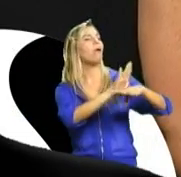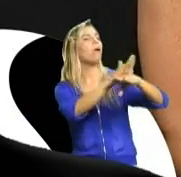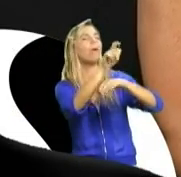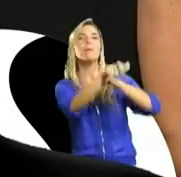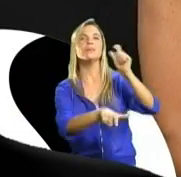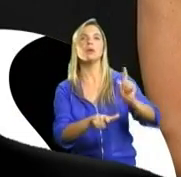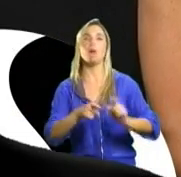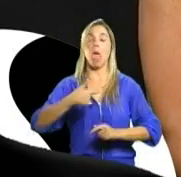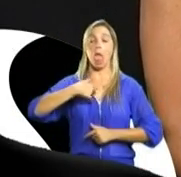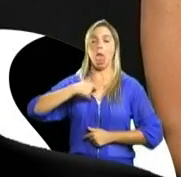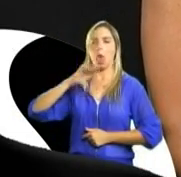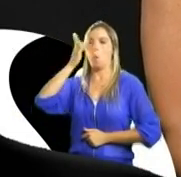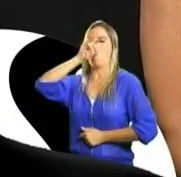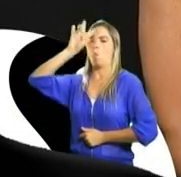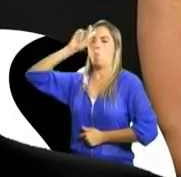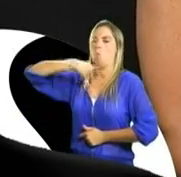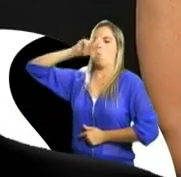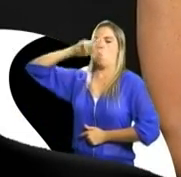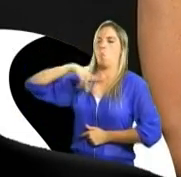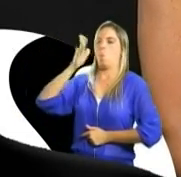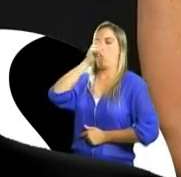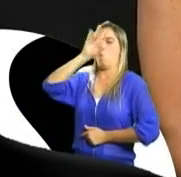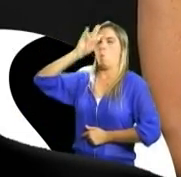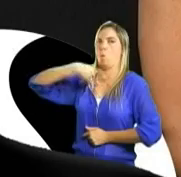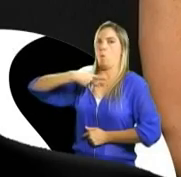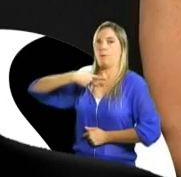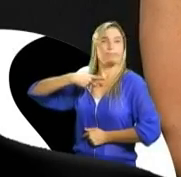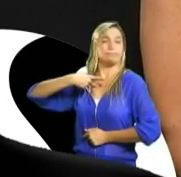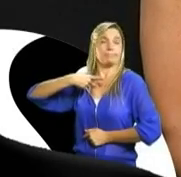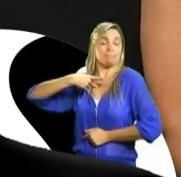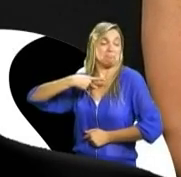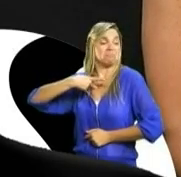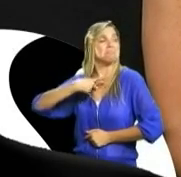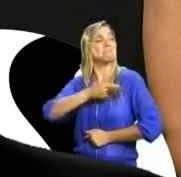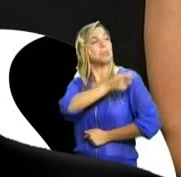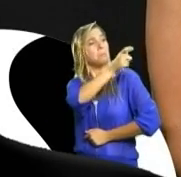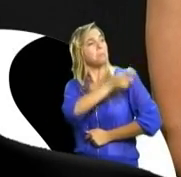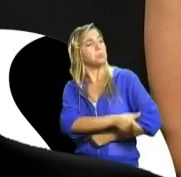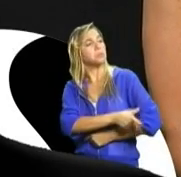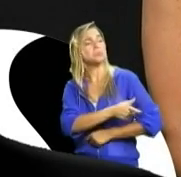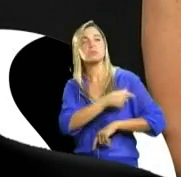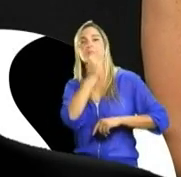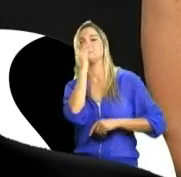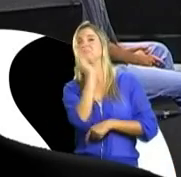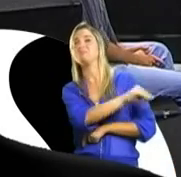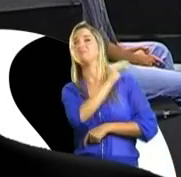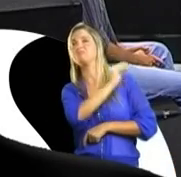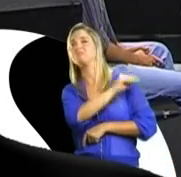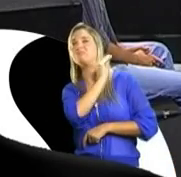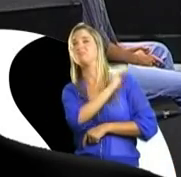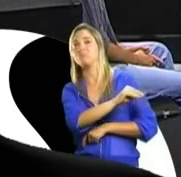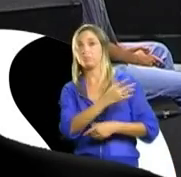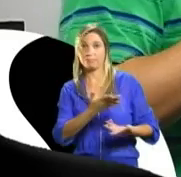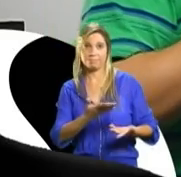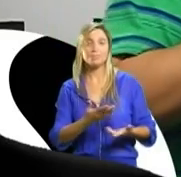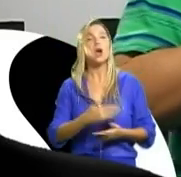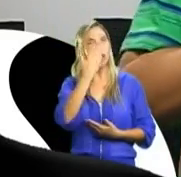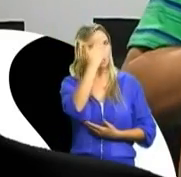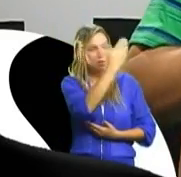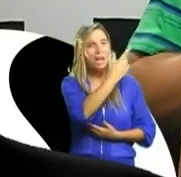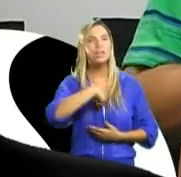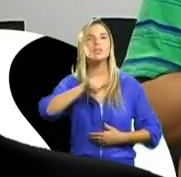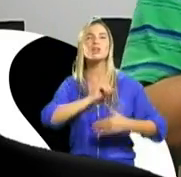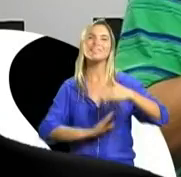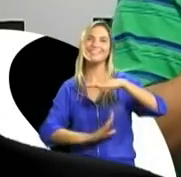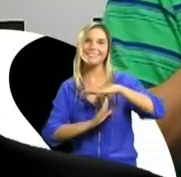que me salvar. Eu não tenho que, não importa o quanto o outro possa ser penalizado com isso. Obrigado. O programa Questões vai para